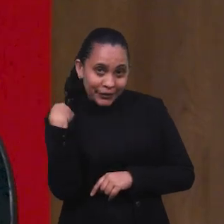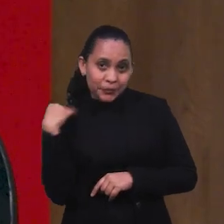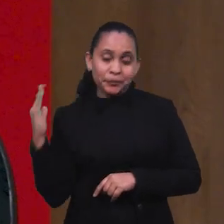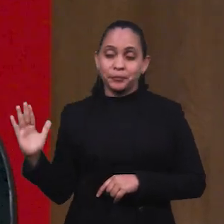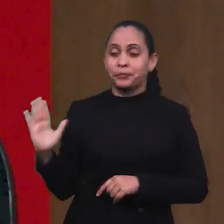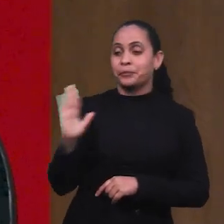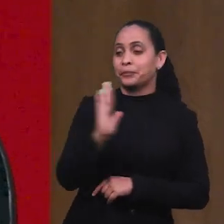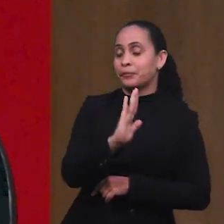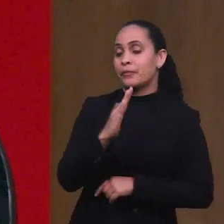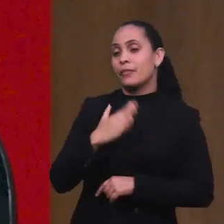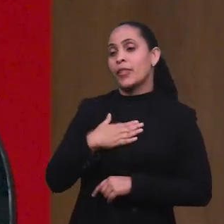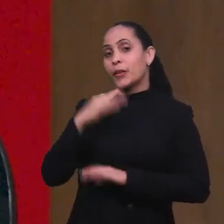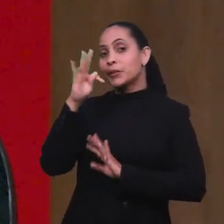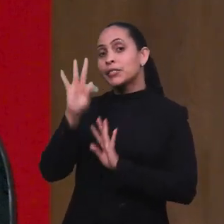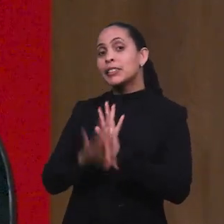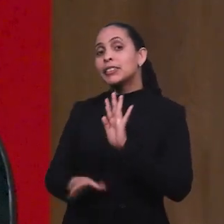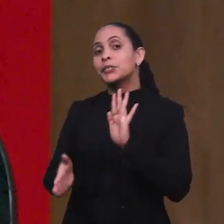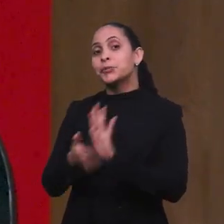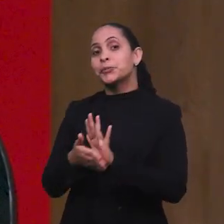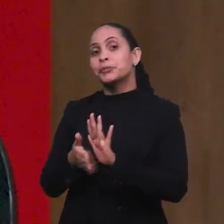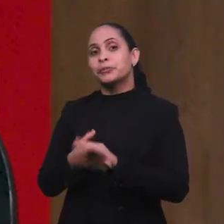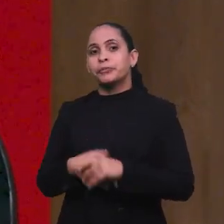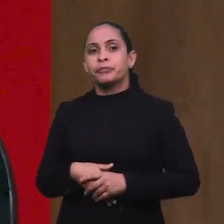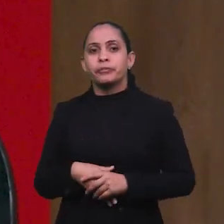Maria, tem um texto aqui